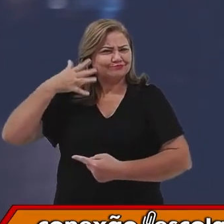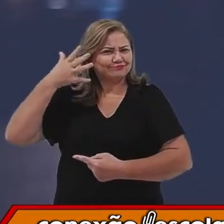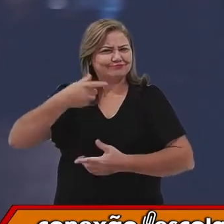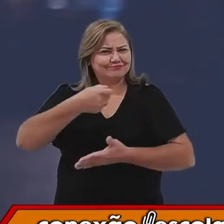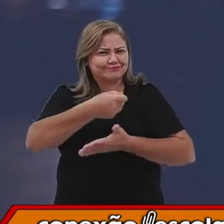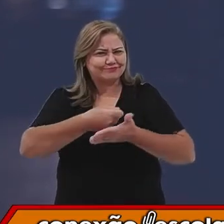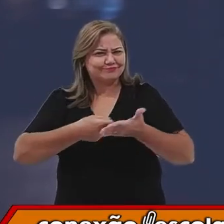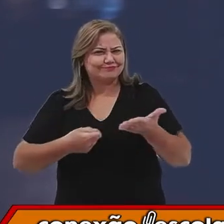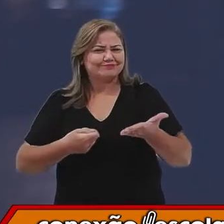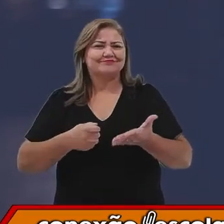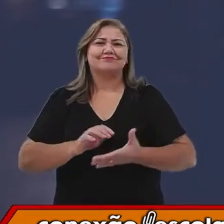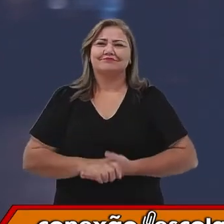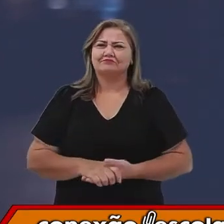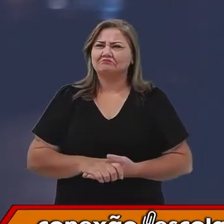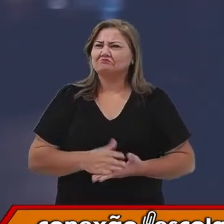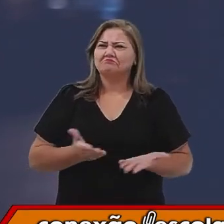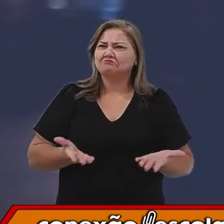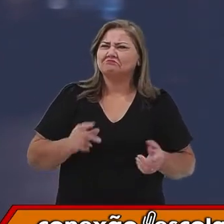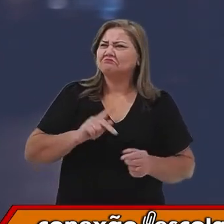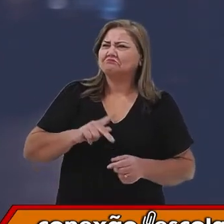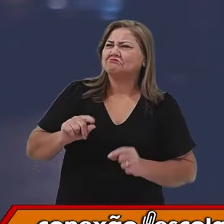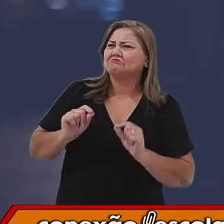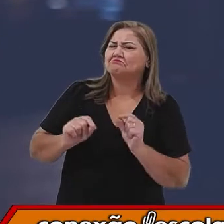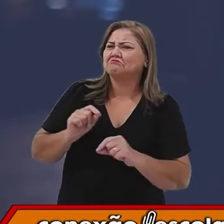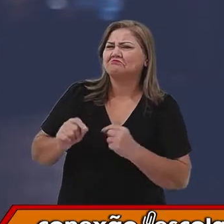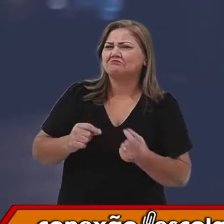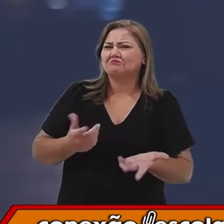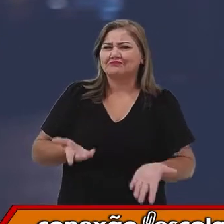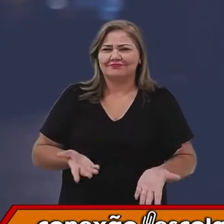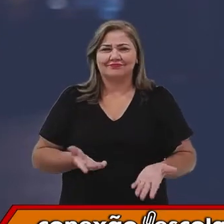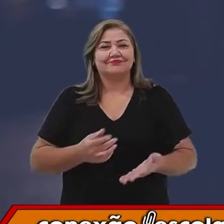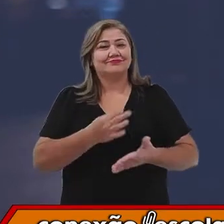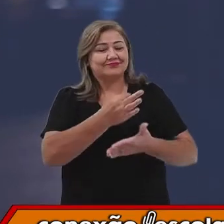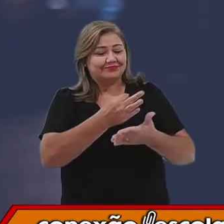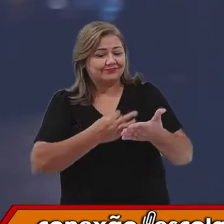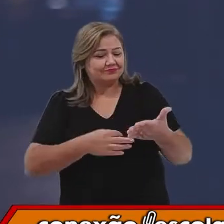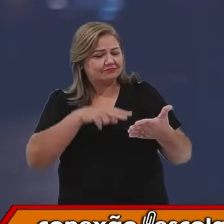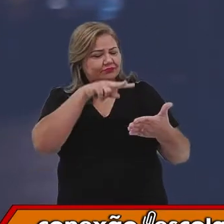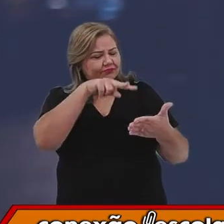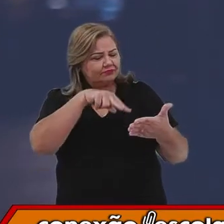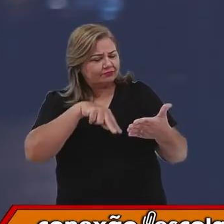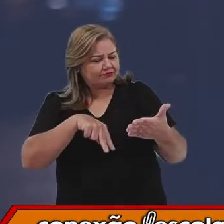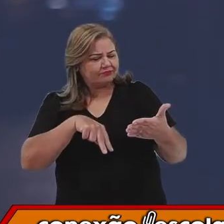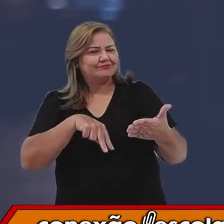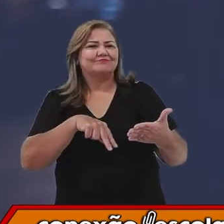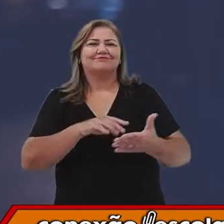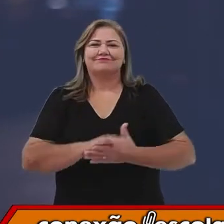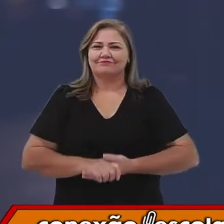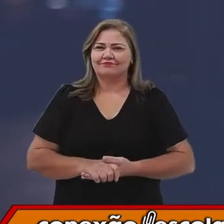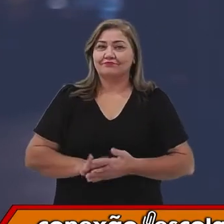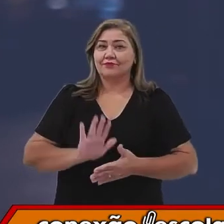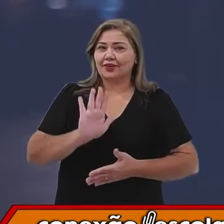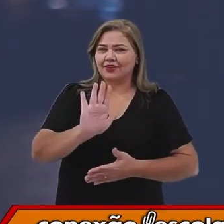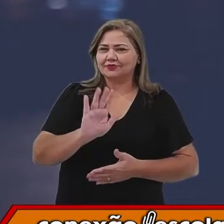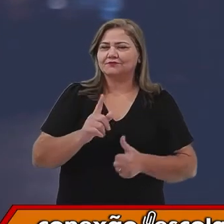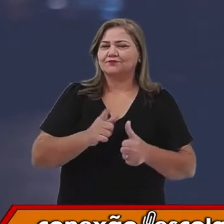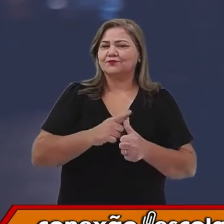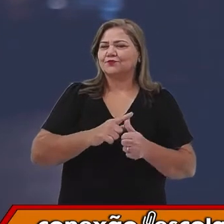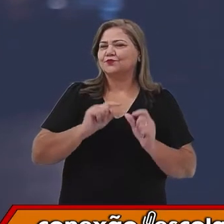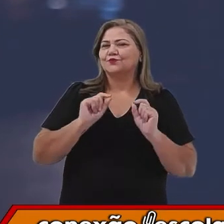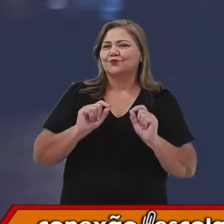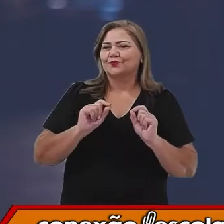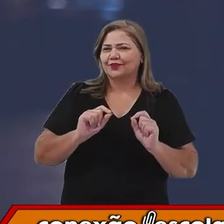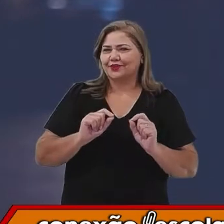é isso? Onde eu vou encontrar? No texto. Nós vamos olhar para o texto. Antes de fazermos essa